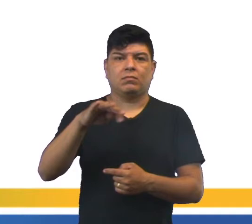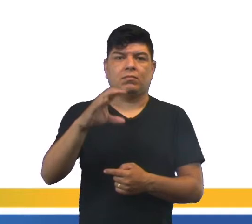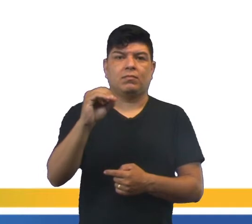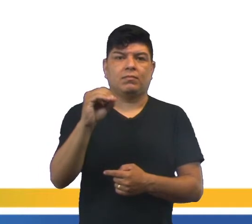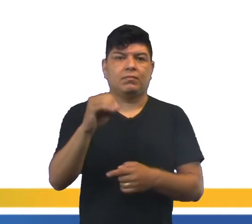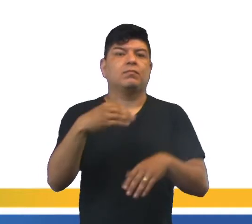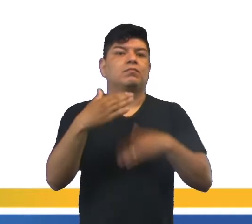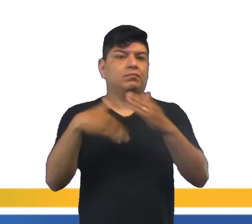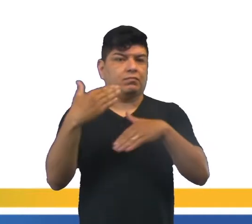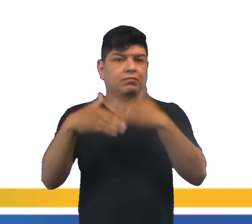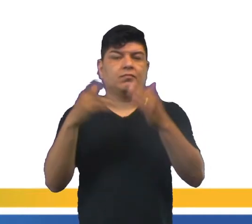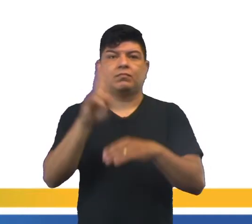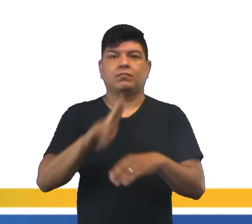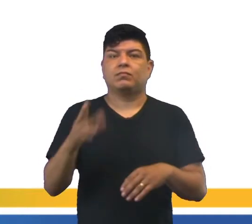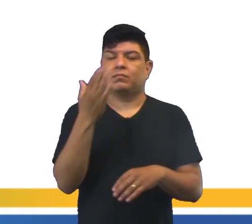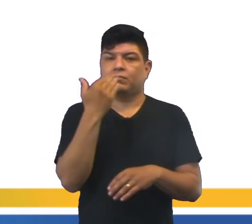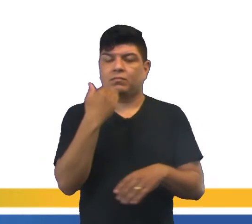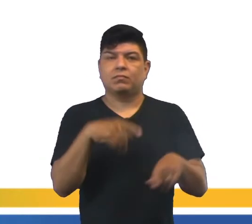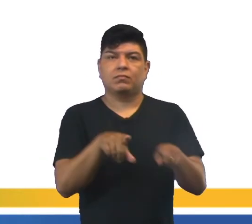nesse processo da alimentação.